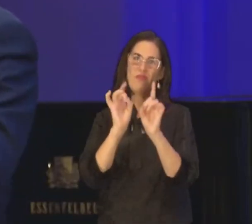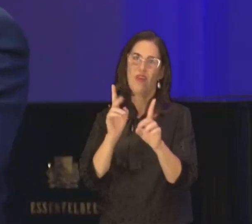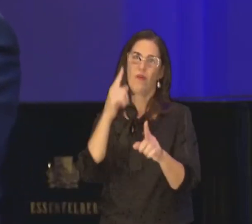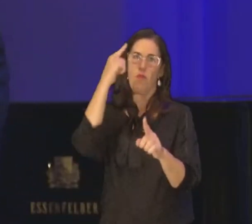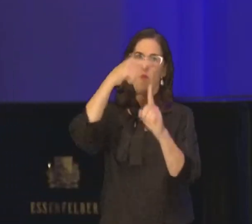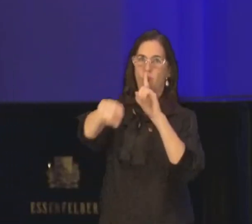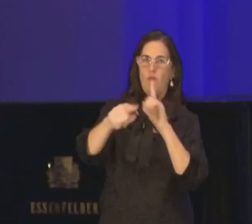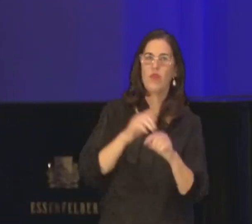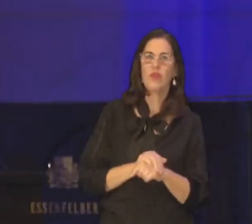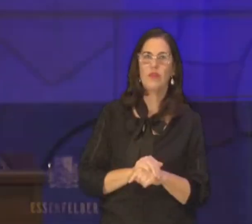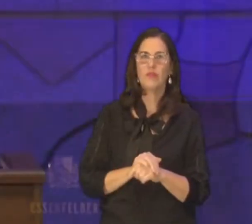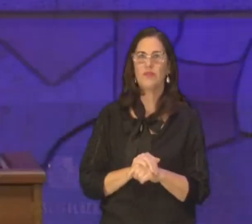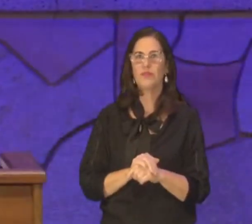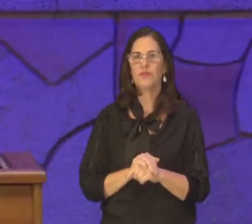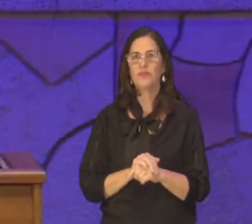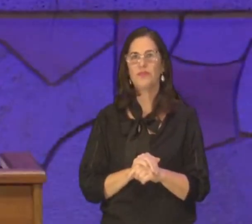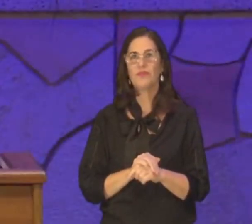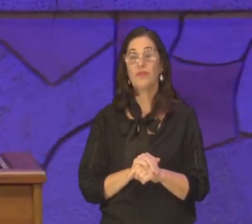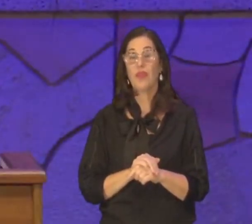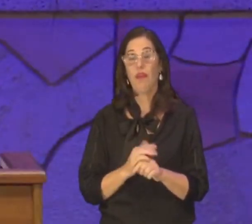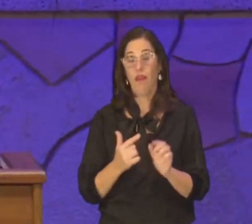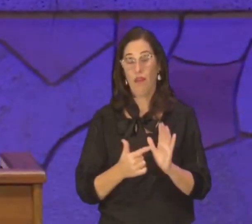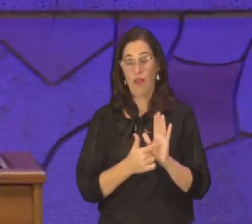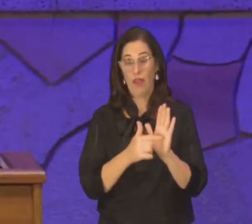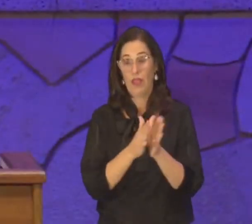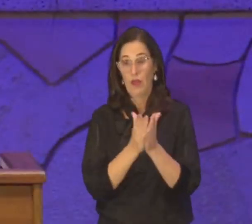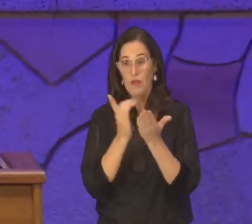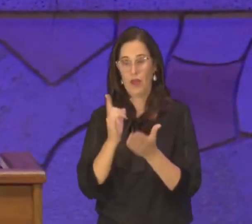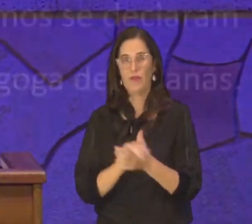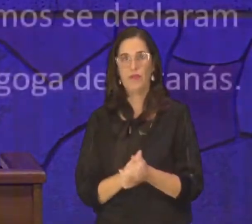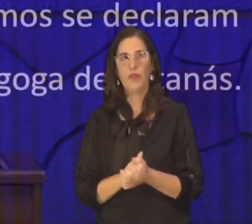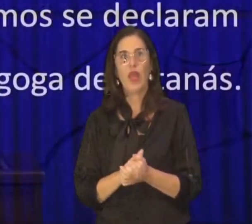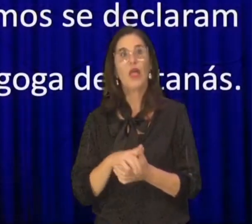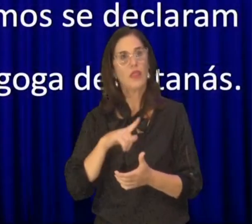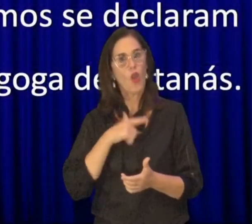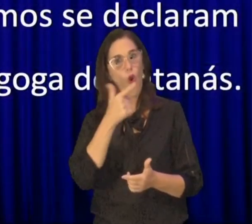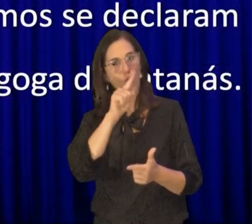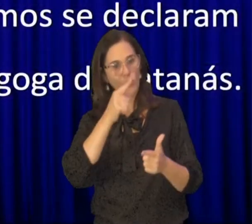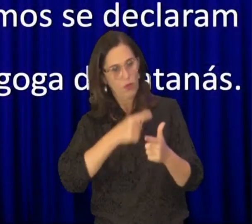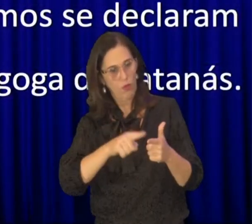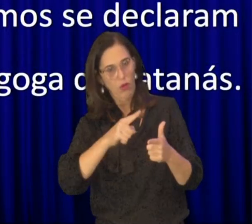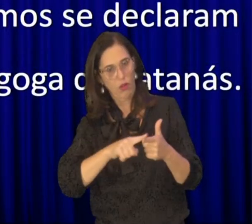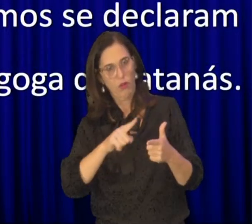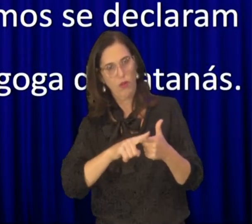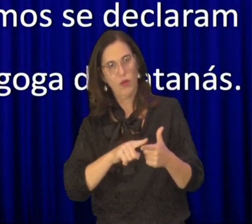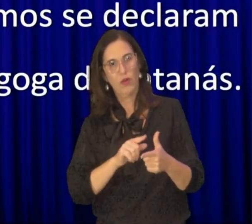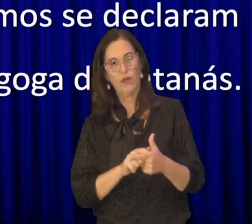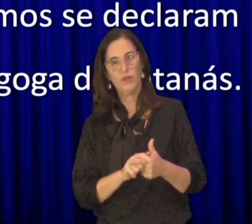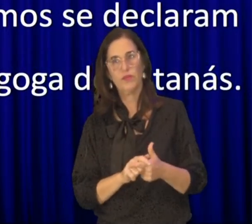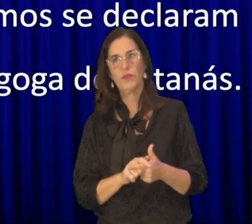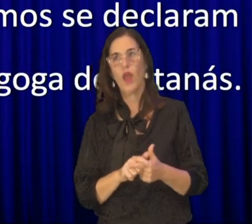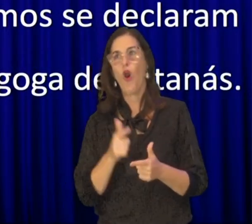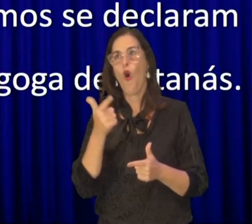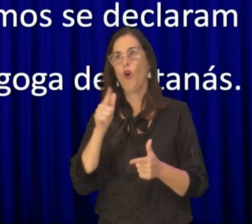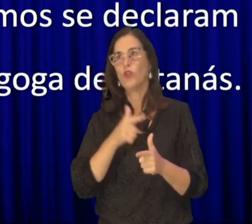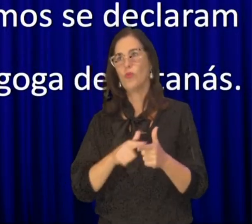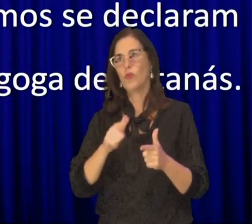Esta é uma identificação nesta palavra. E aí tem outro problema. tem um outro